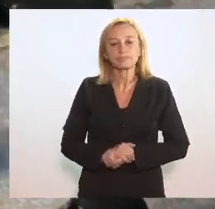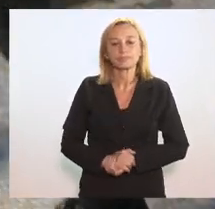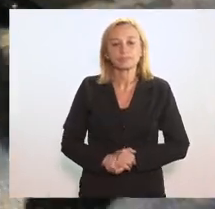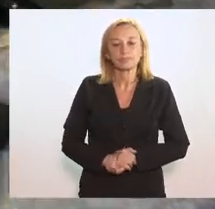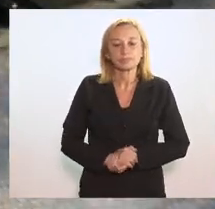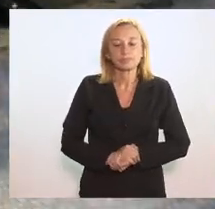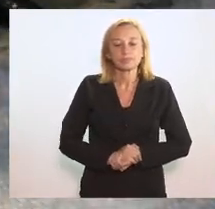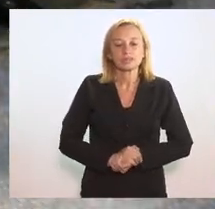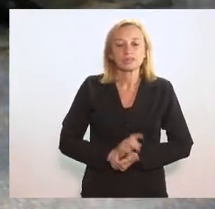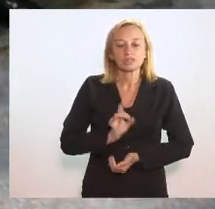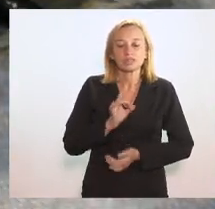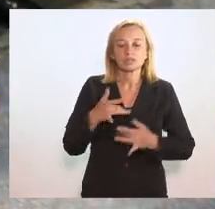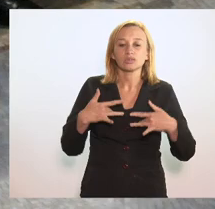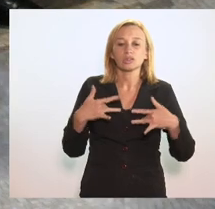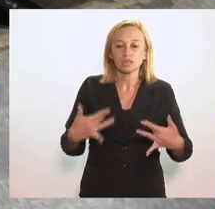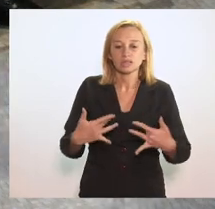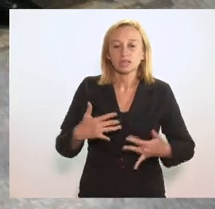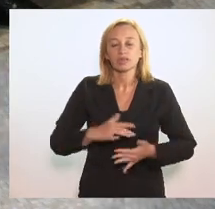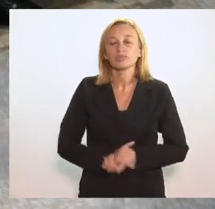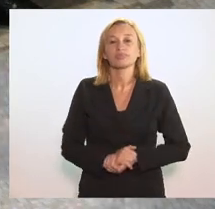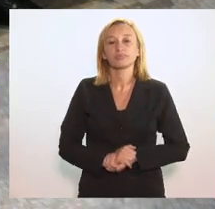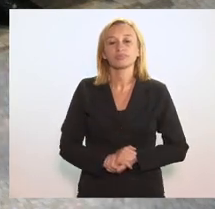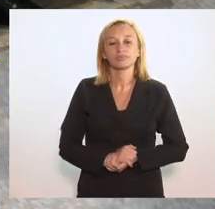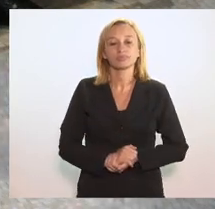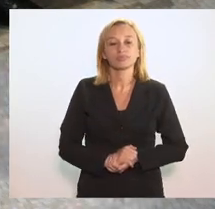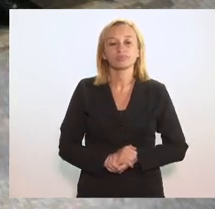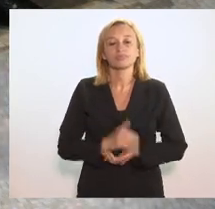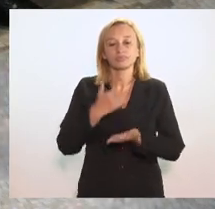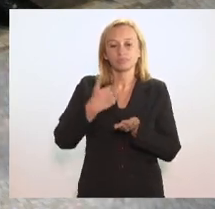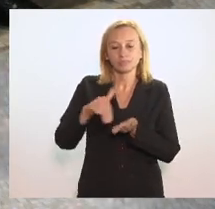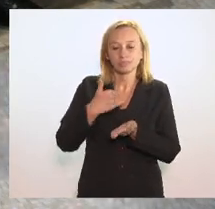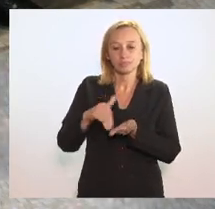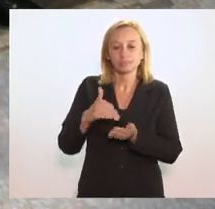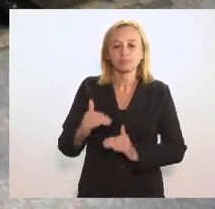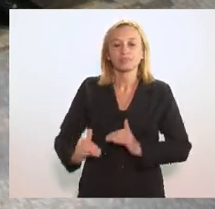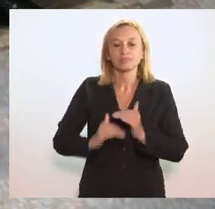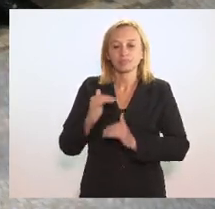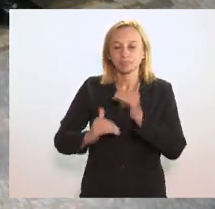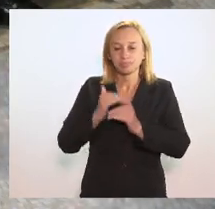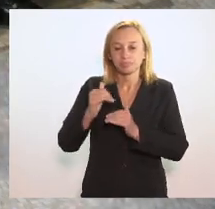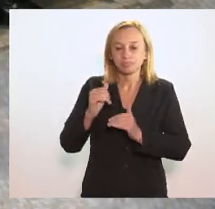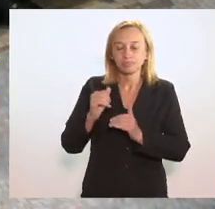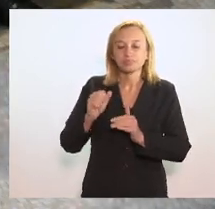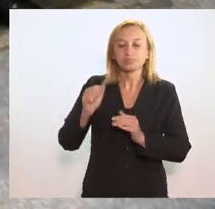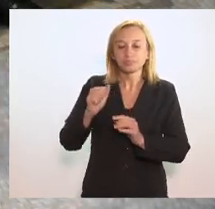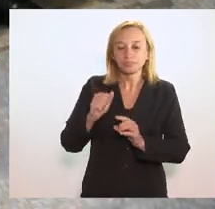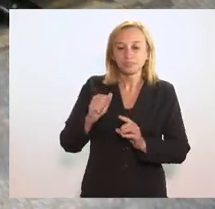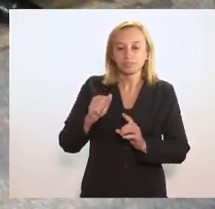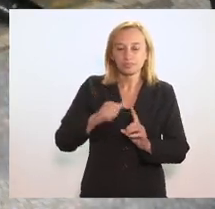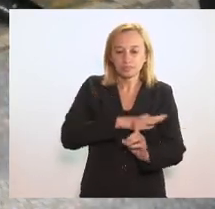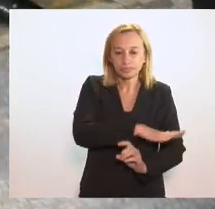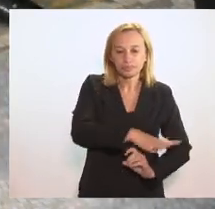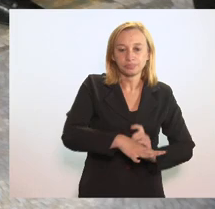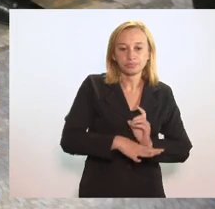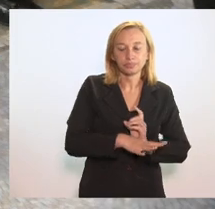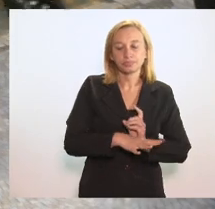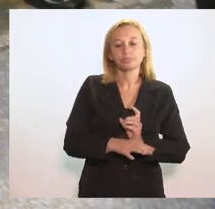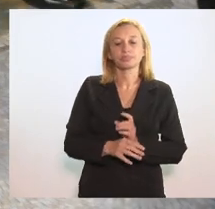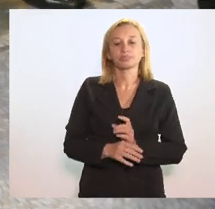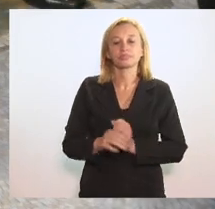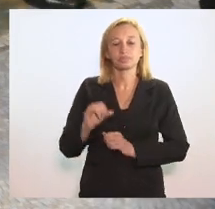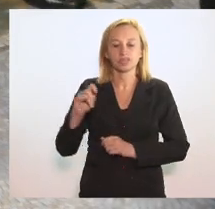não só me solidarizar com o secretário de Desenvolvimento Social de Itaboraí, o